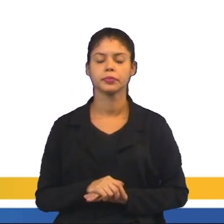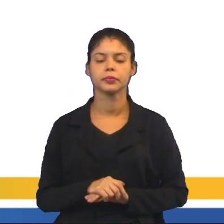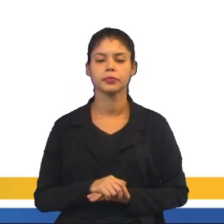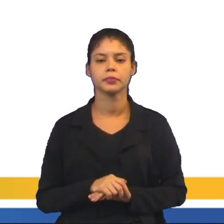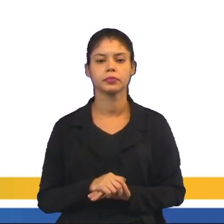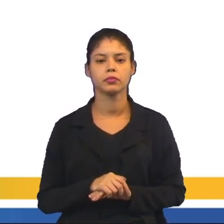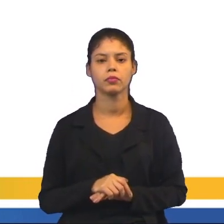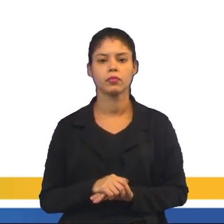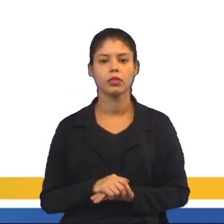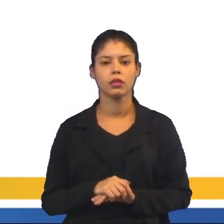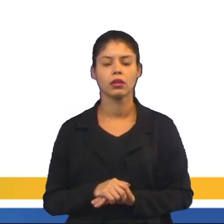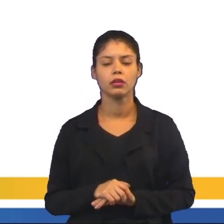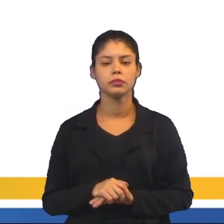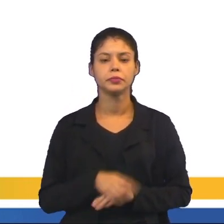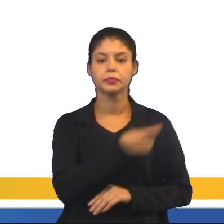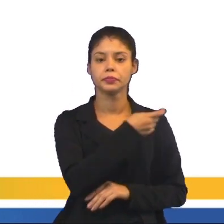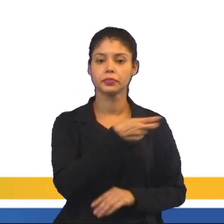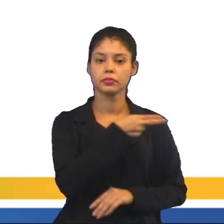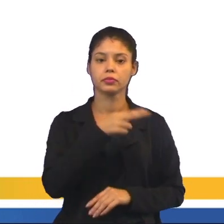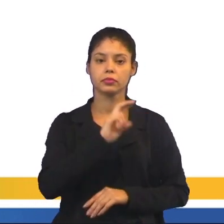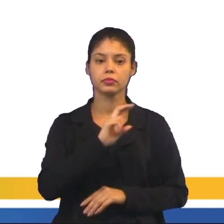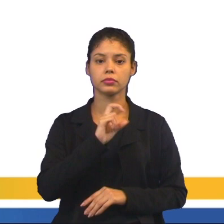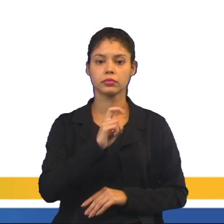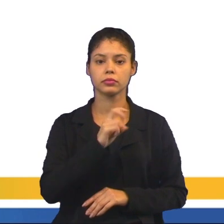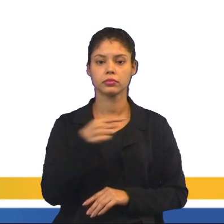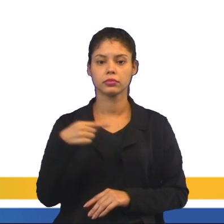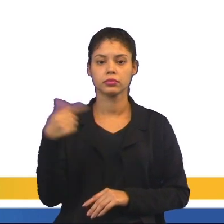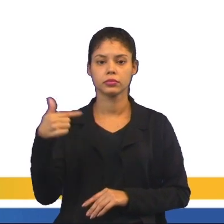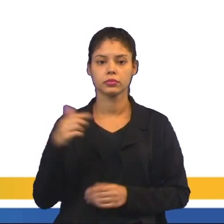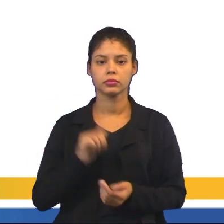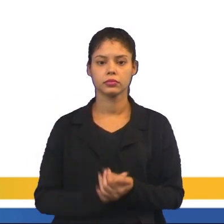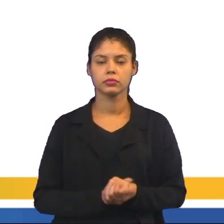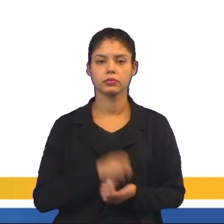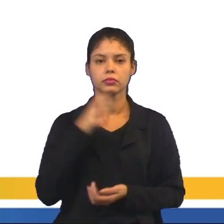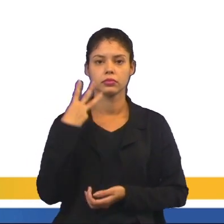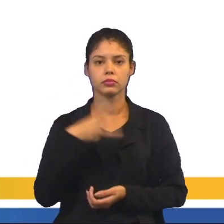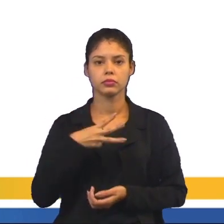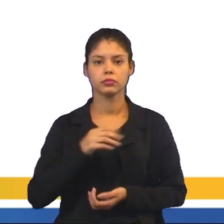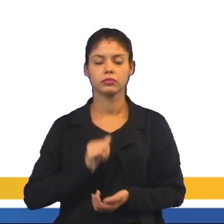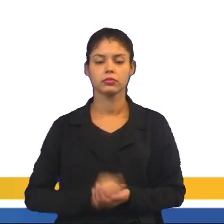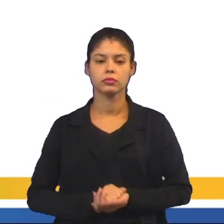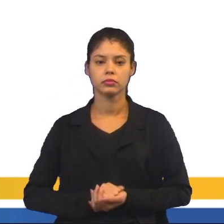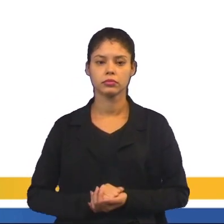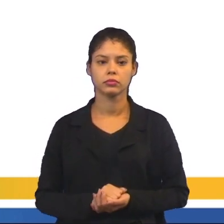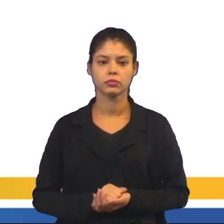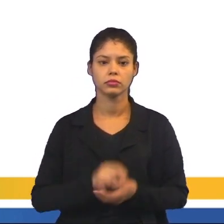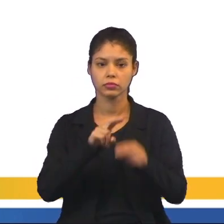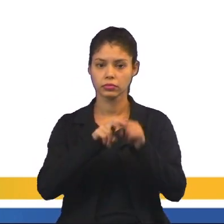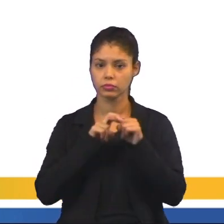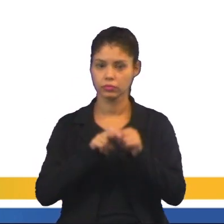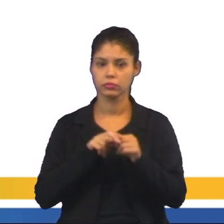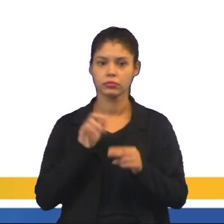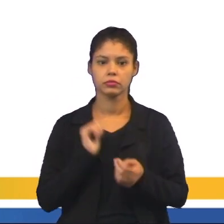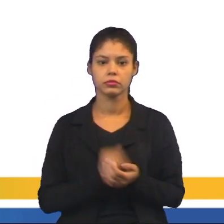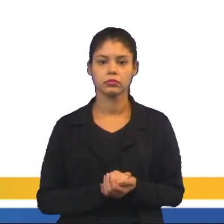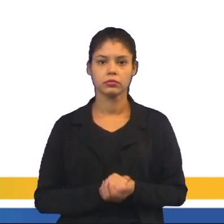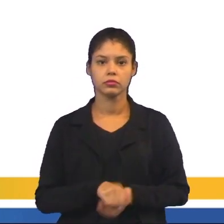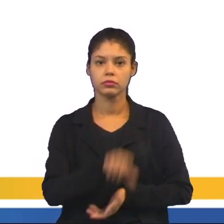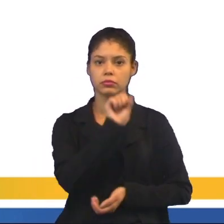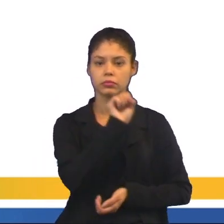é 2. Então, x é igual a 5 menos 2. X é igual a 3. Portanto, aí,